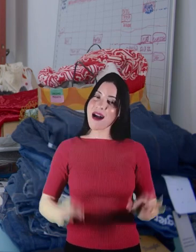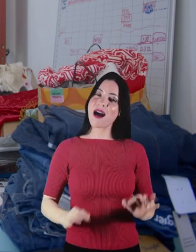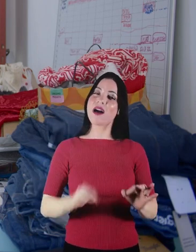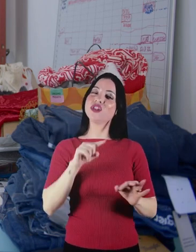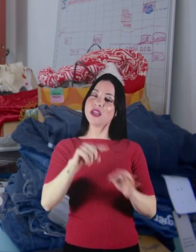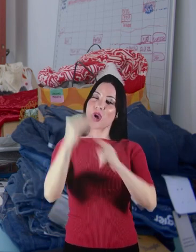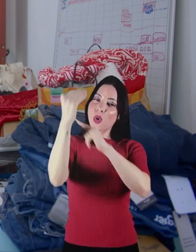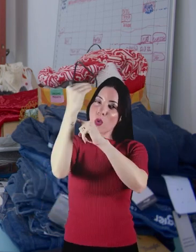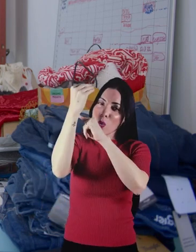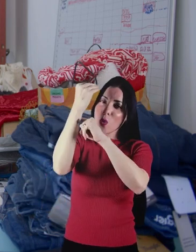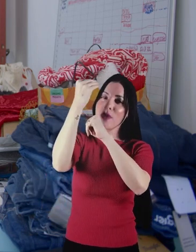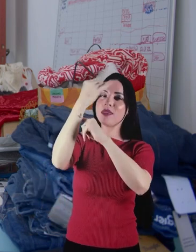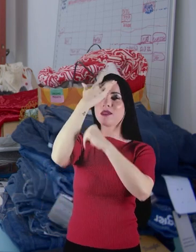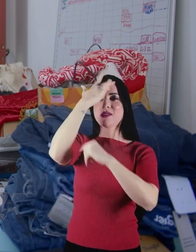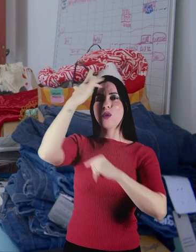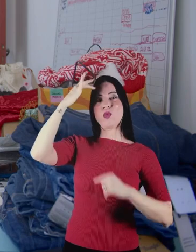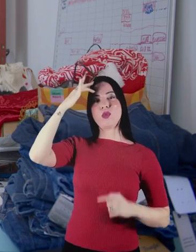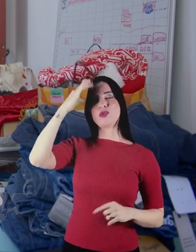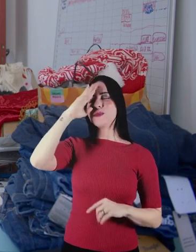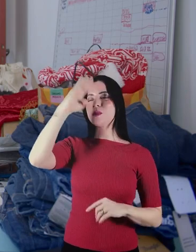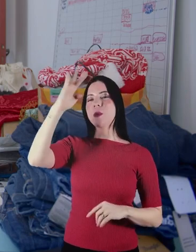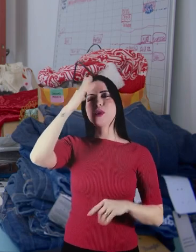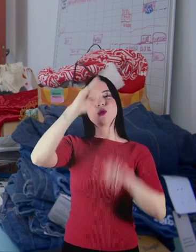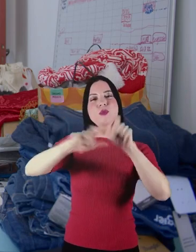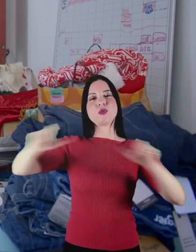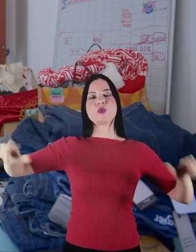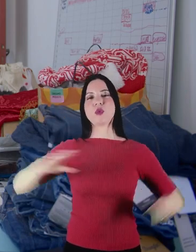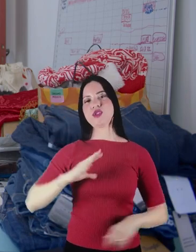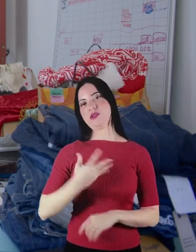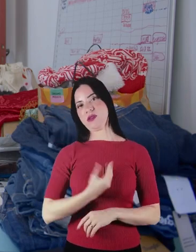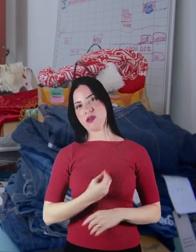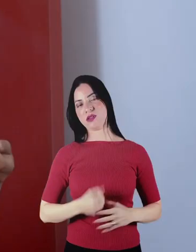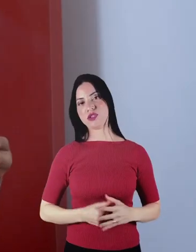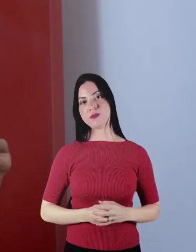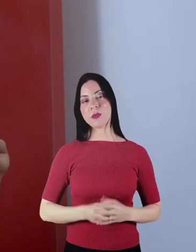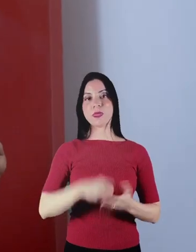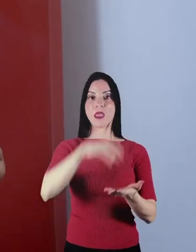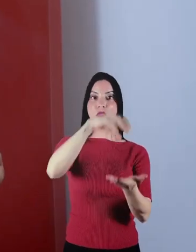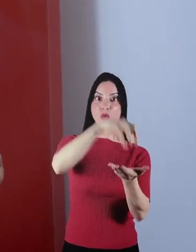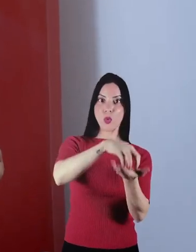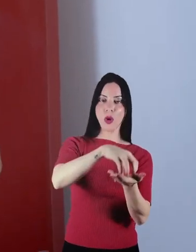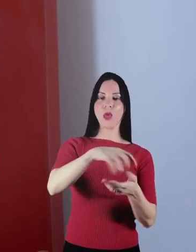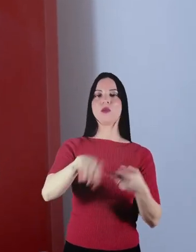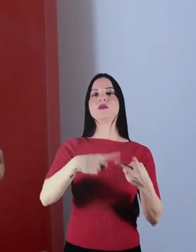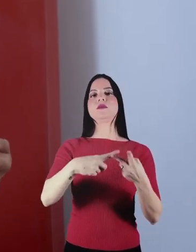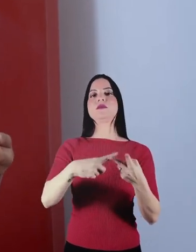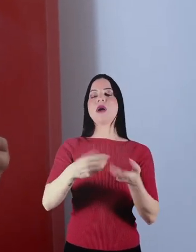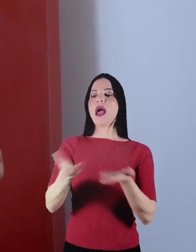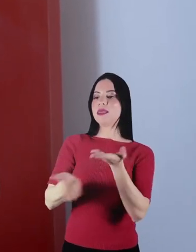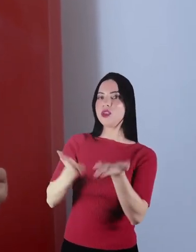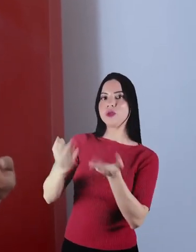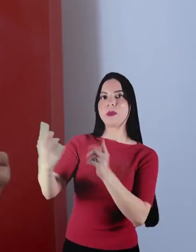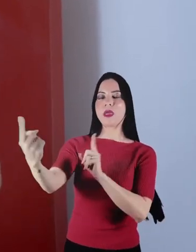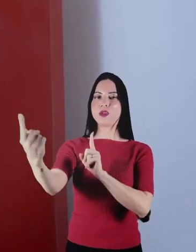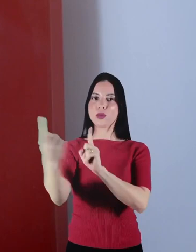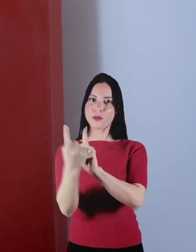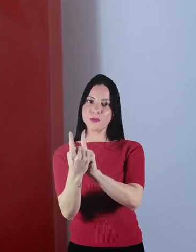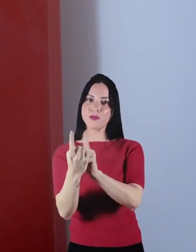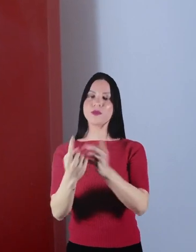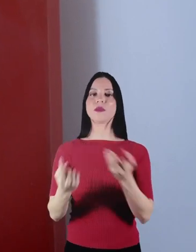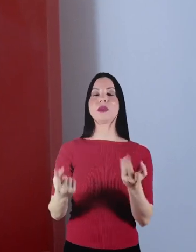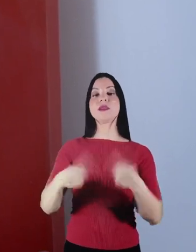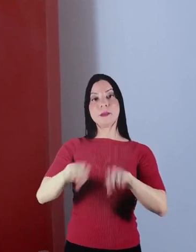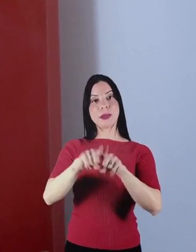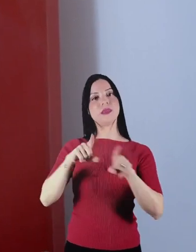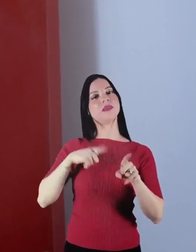da saúde mental das pessoas trans. Então a gente tem o núcleo, se a gente tem atendimentos